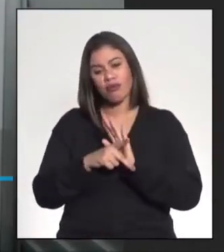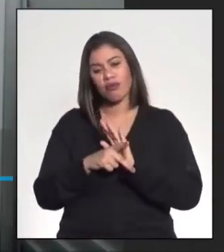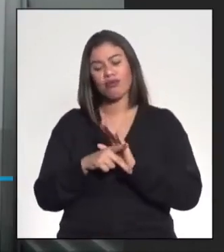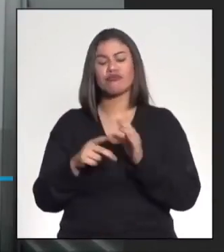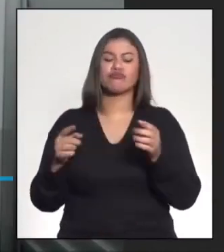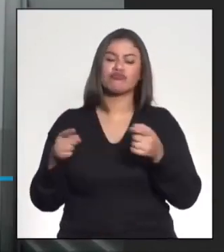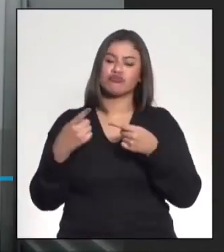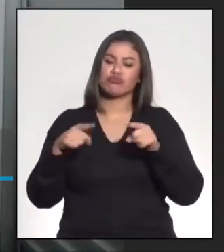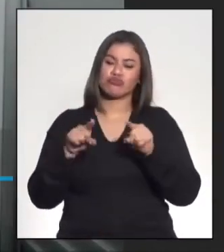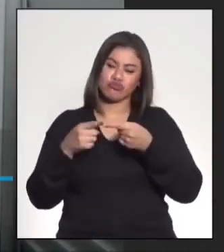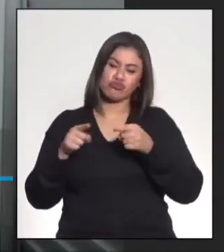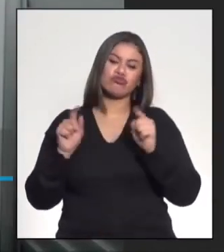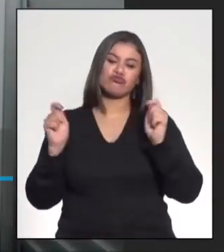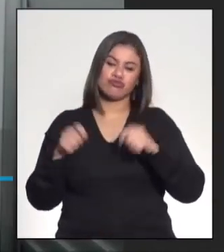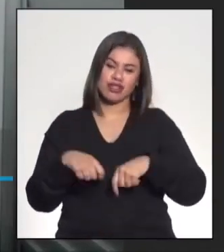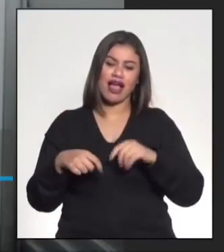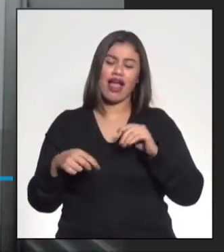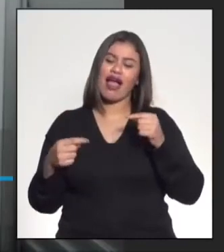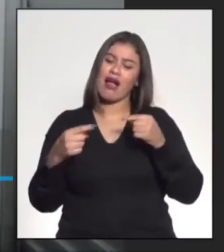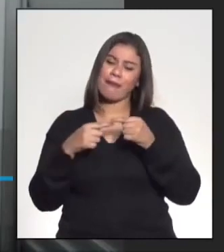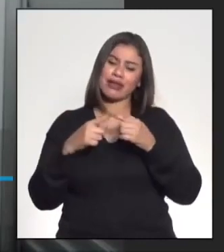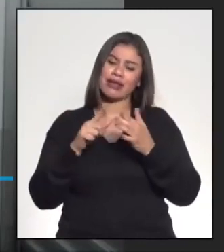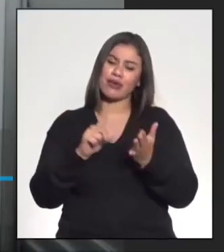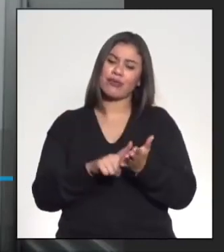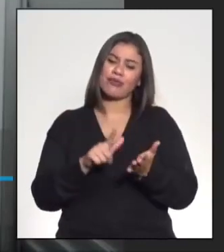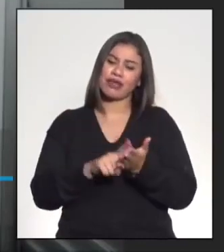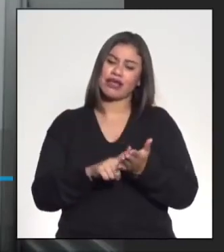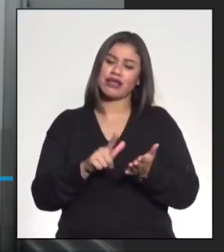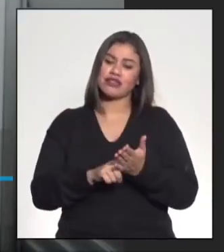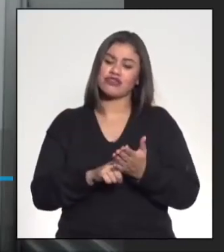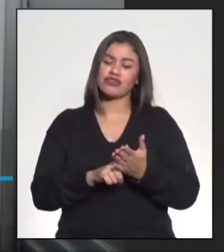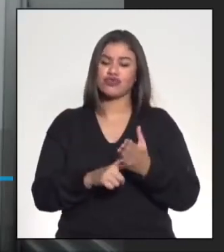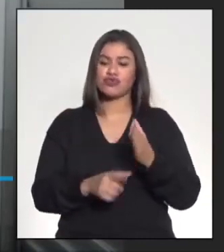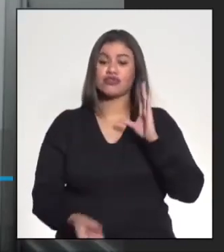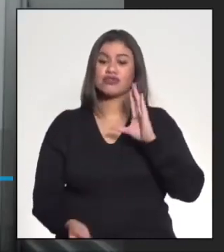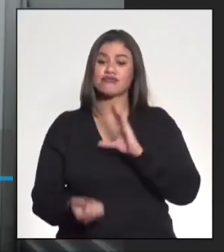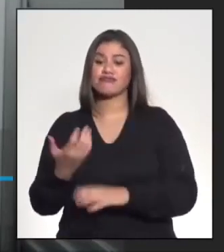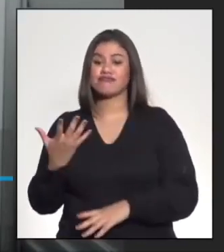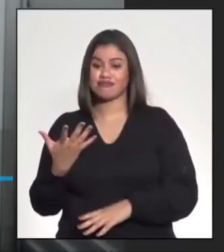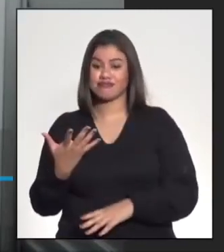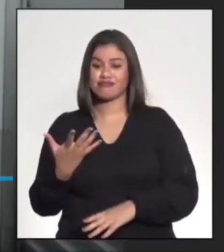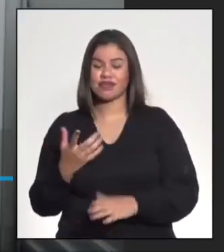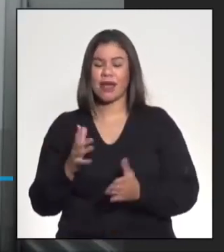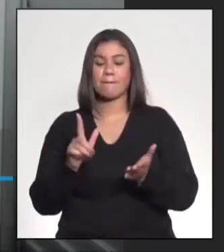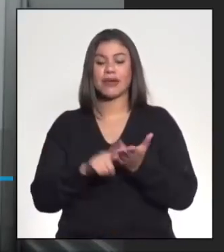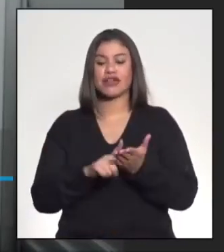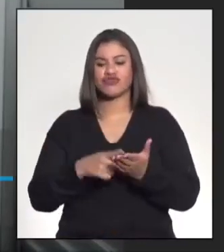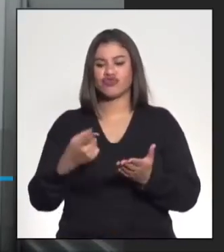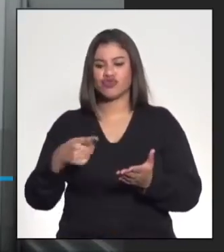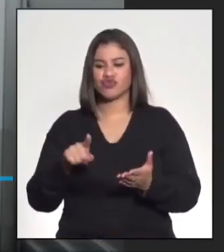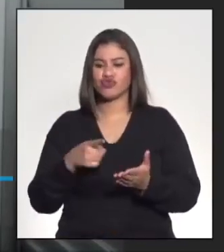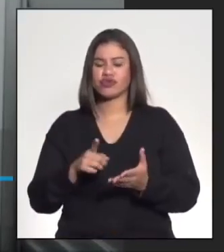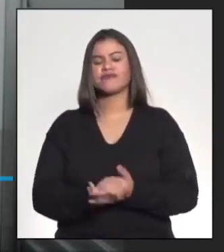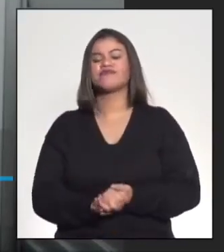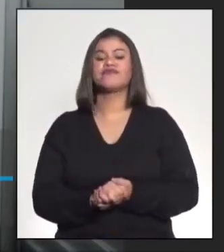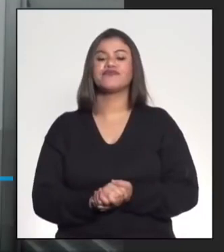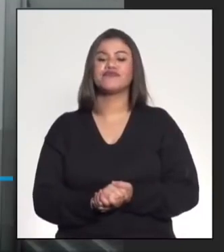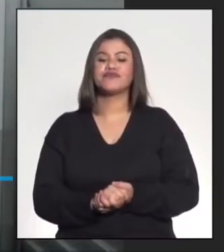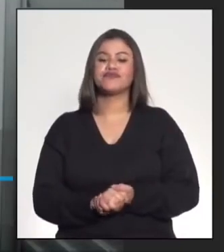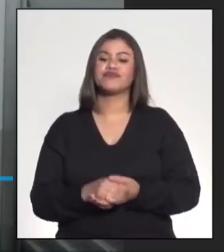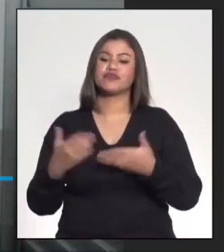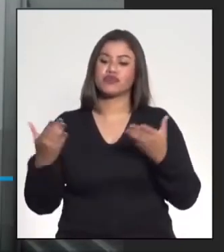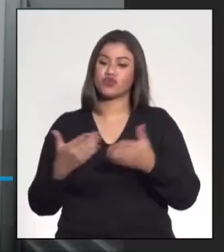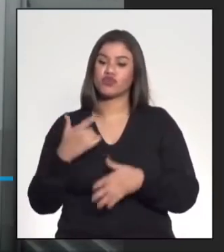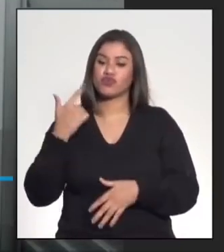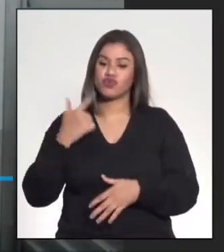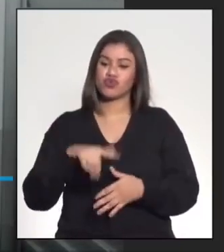Então, não deixa de ser uma partitura criativa, tá? Eu vou lançar para vocês aqui, pessoal, um desafio que, na